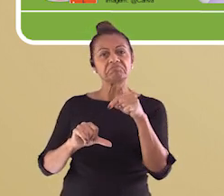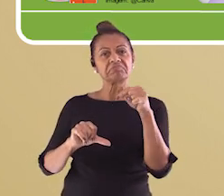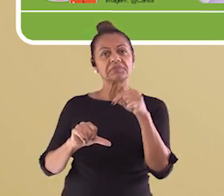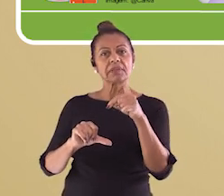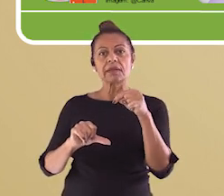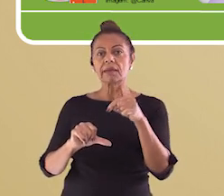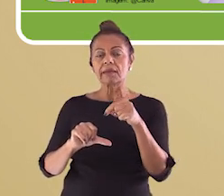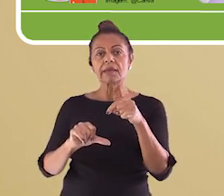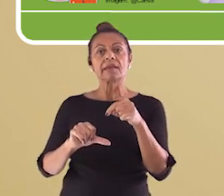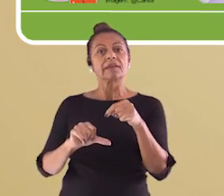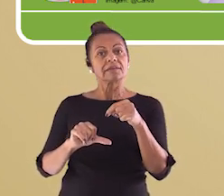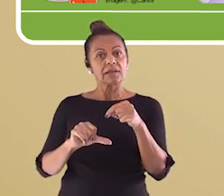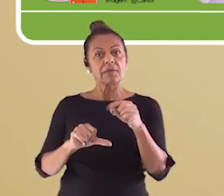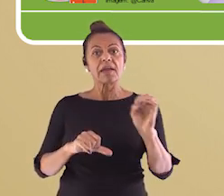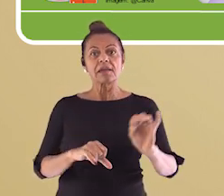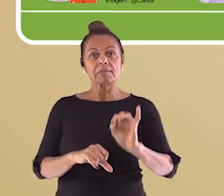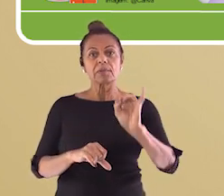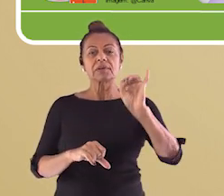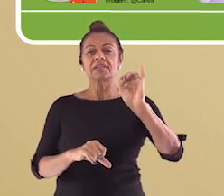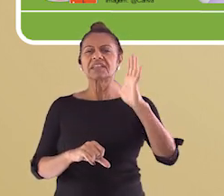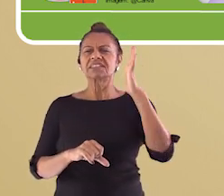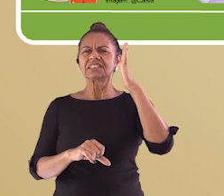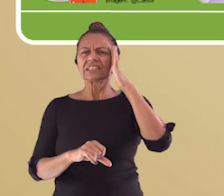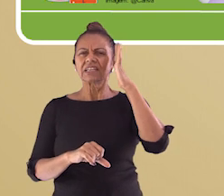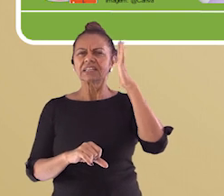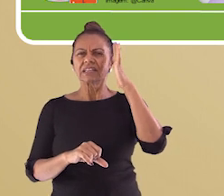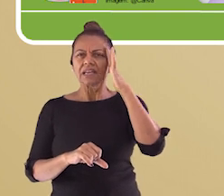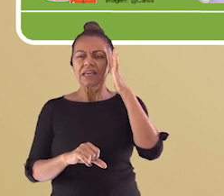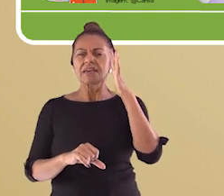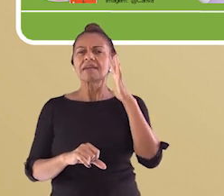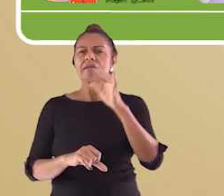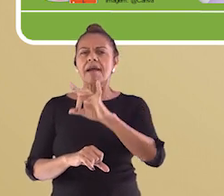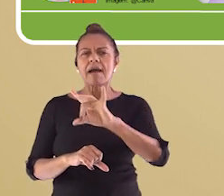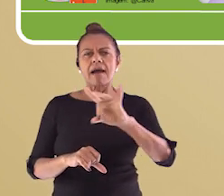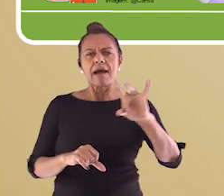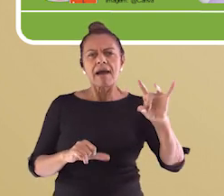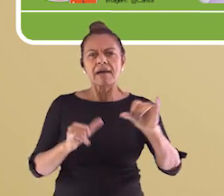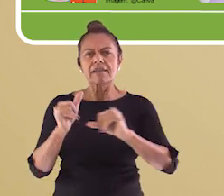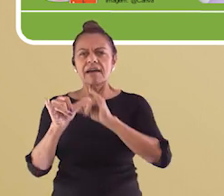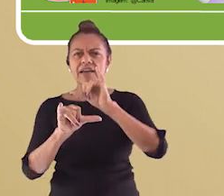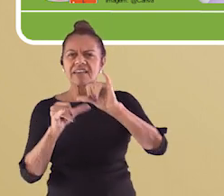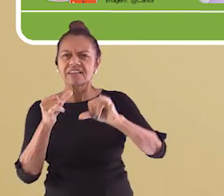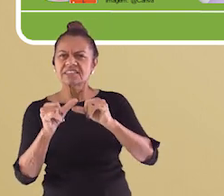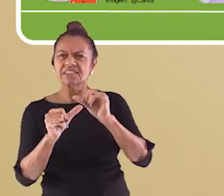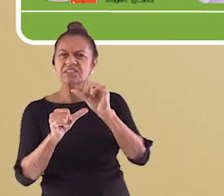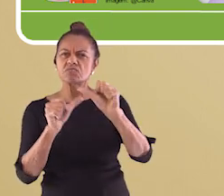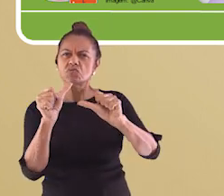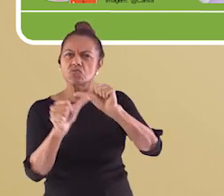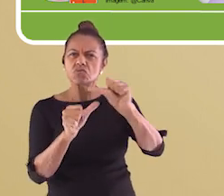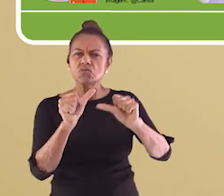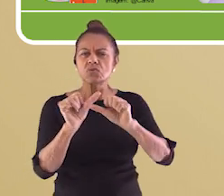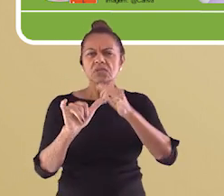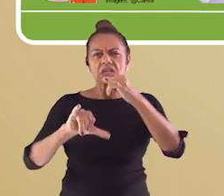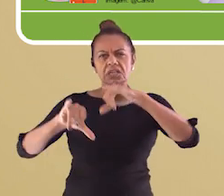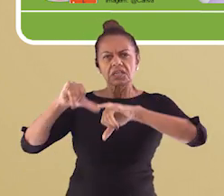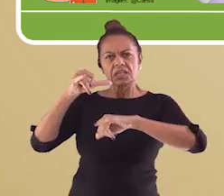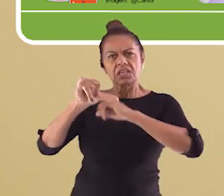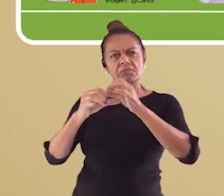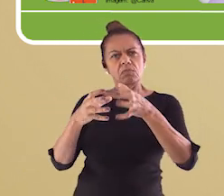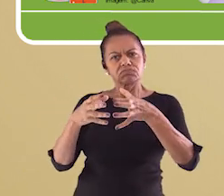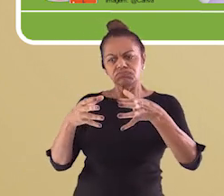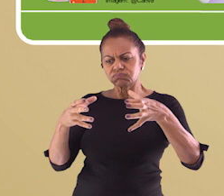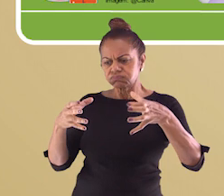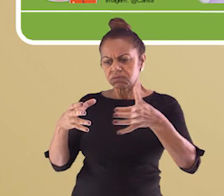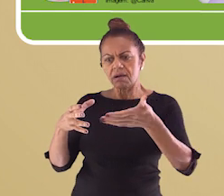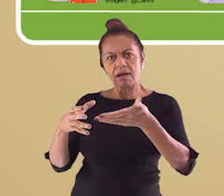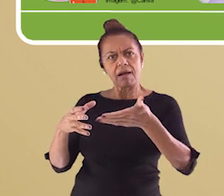das reações químicas no cotidiano é fundamental, pois sem essas reações não haveria vida. Portanto, ao